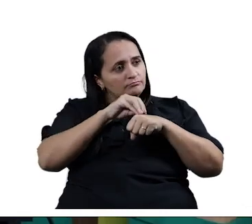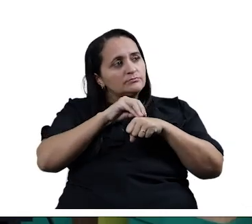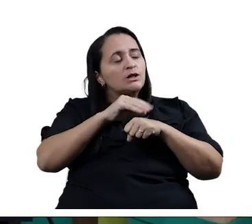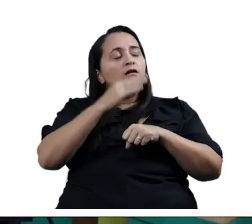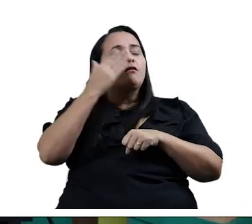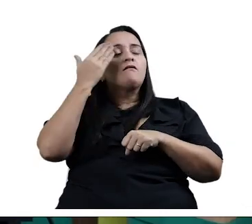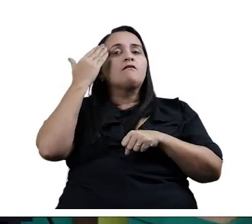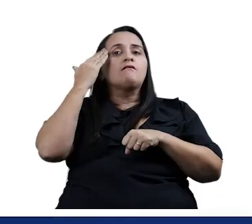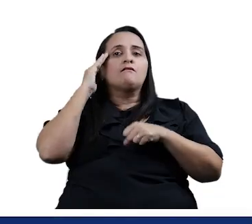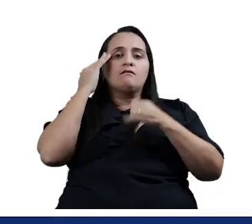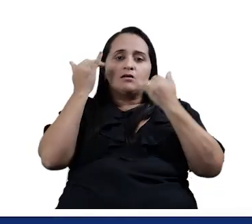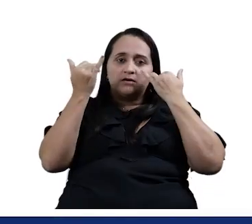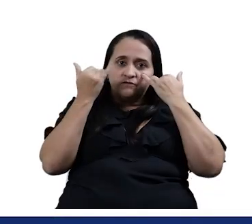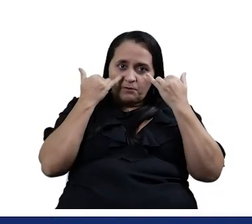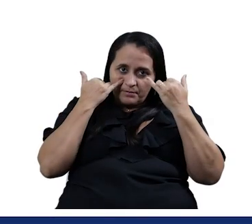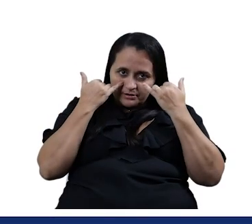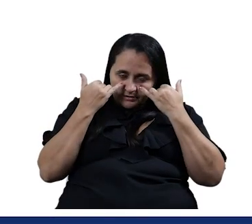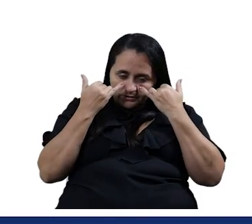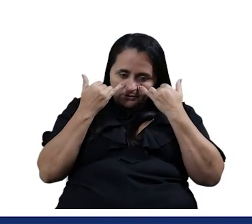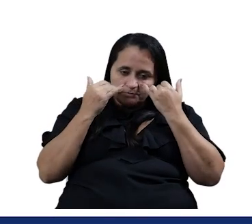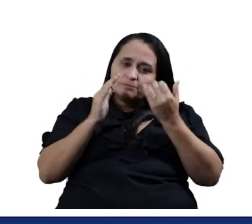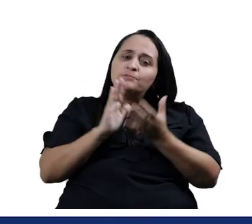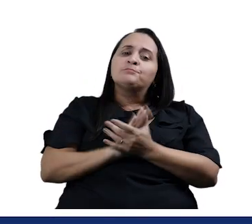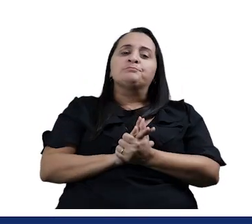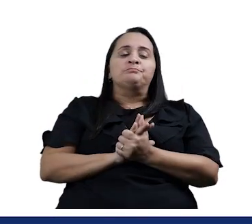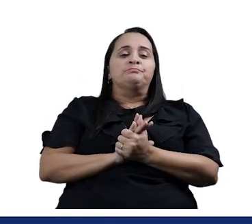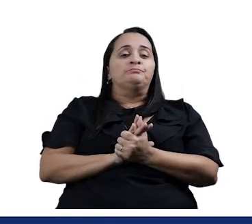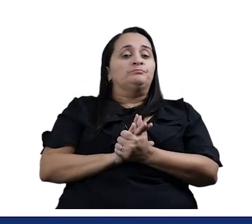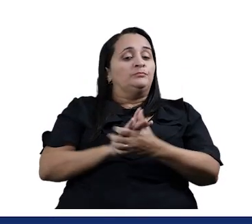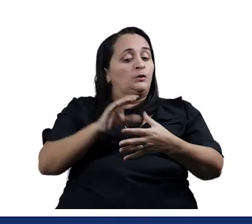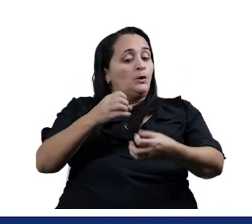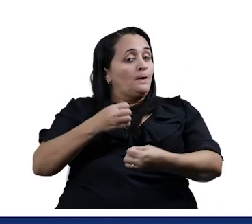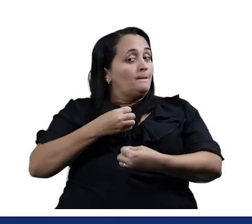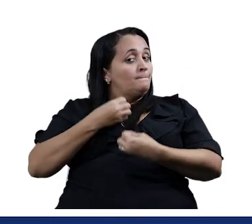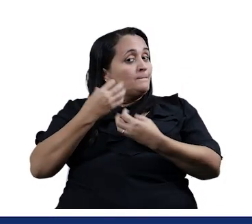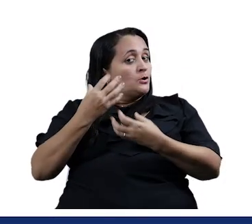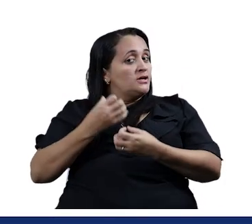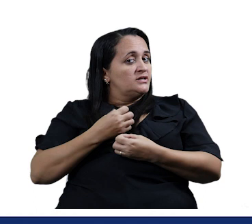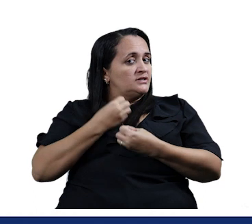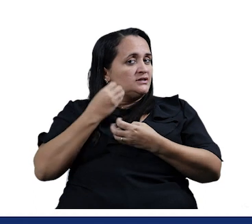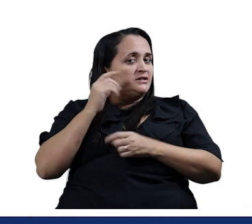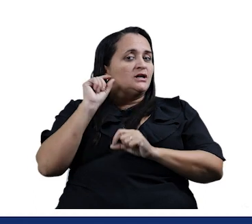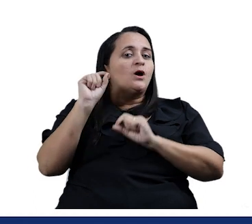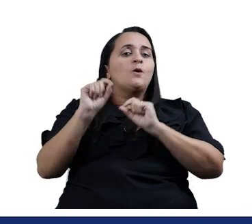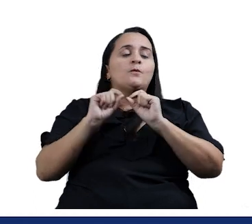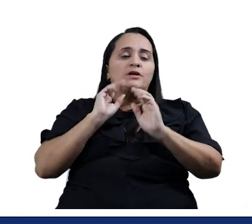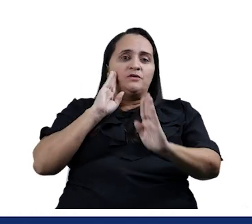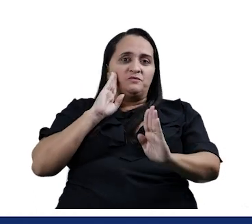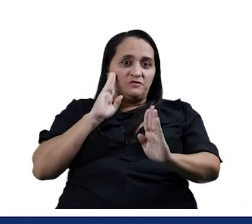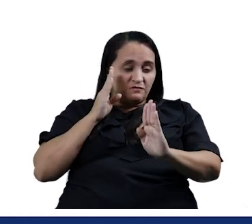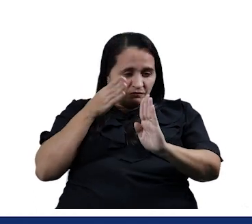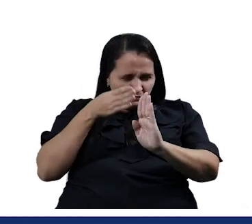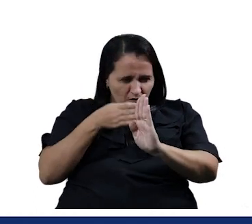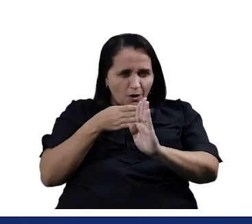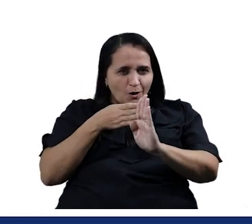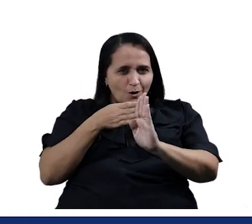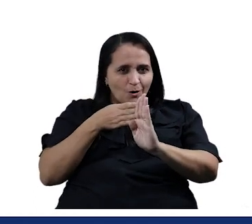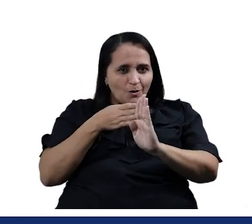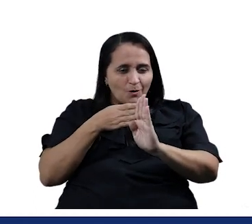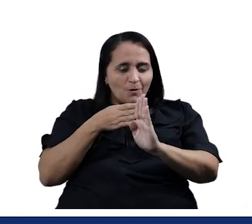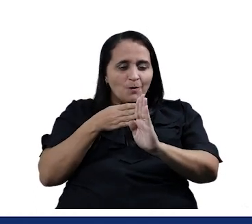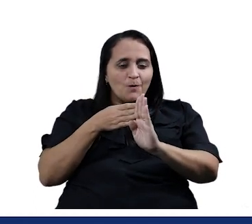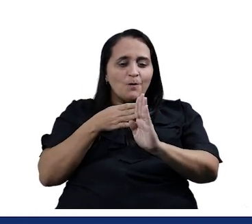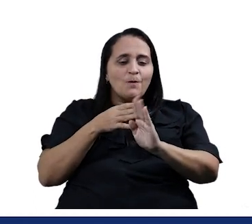você, certo? Já na poesia, o foco não é o fato, não é nem o mundo